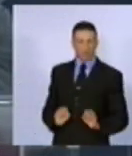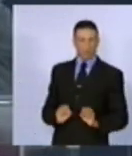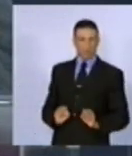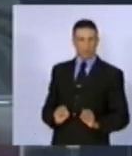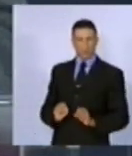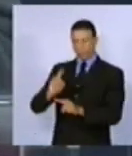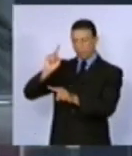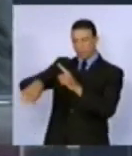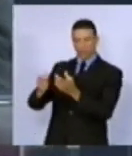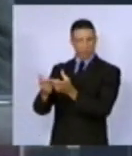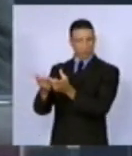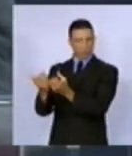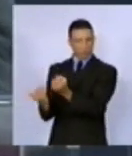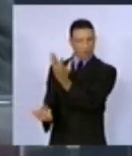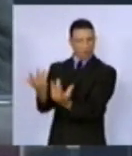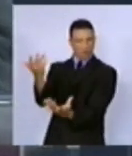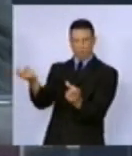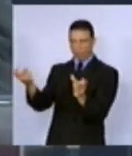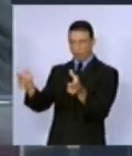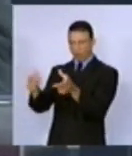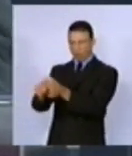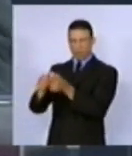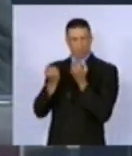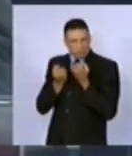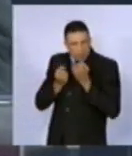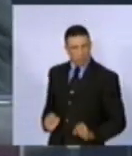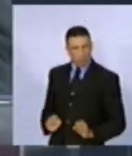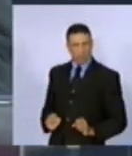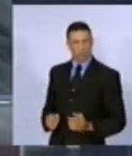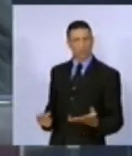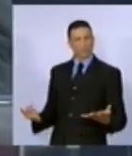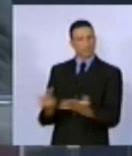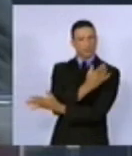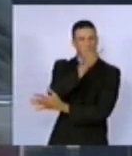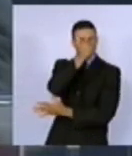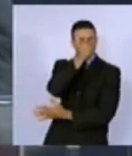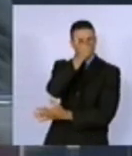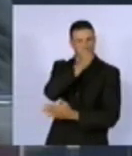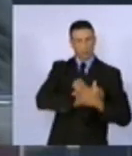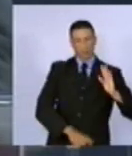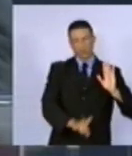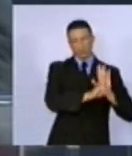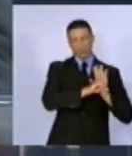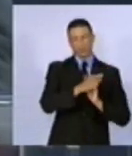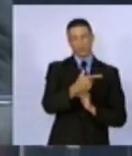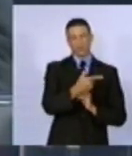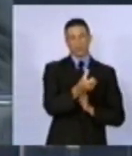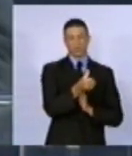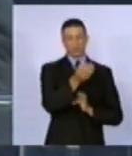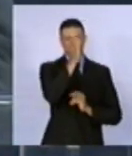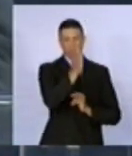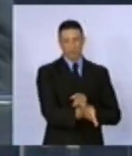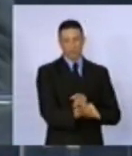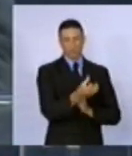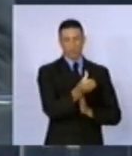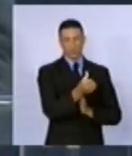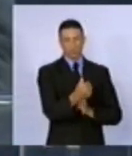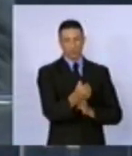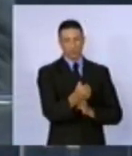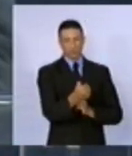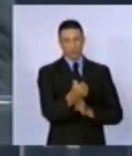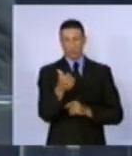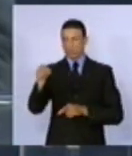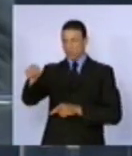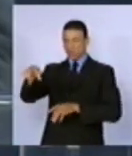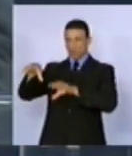antes do termo final trazido no decreto 2661 causará nesses locais em que a topografia